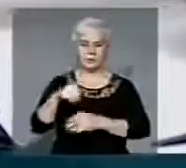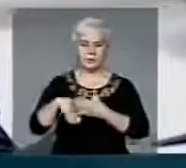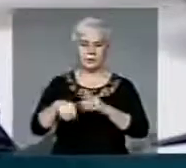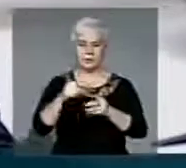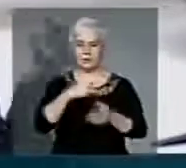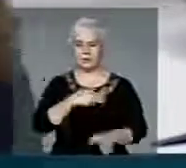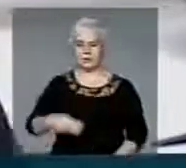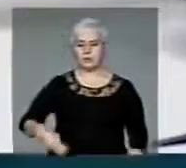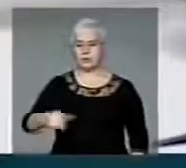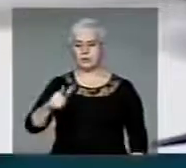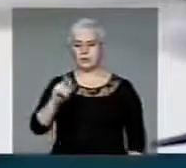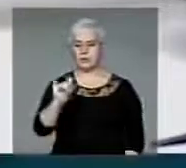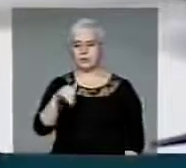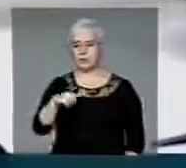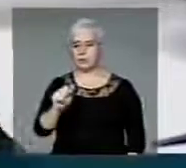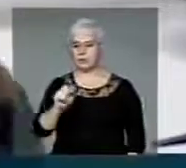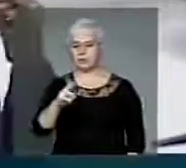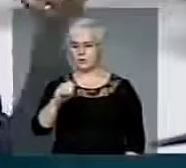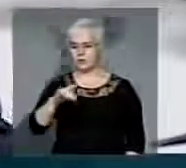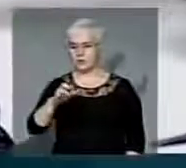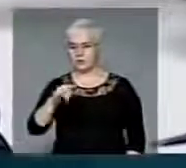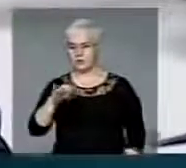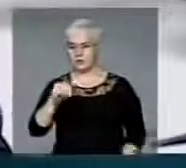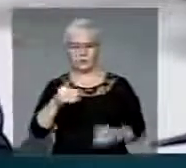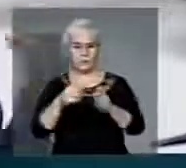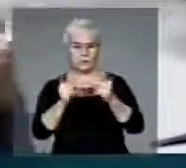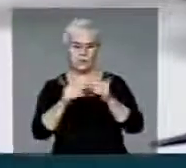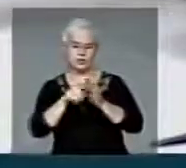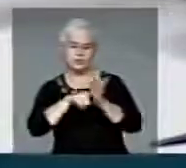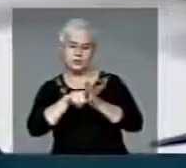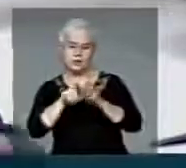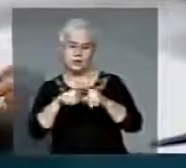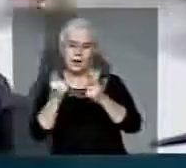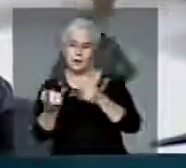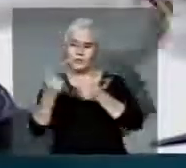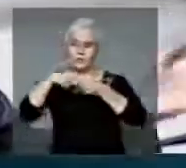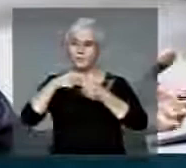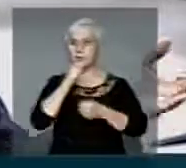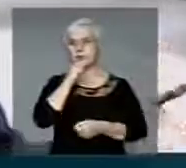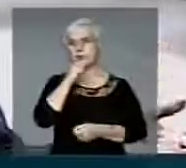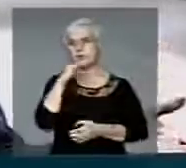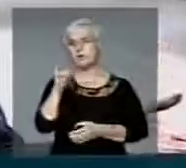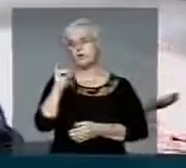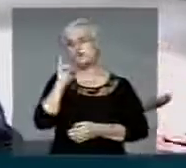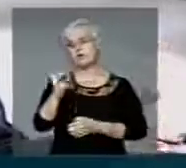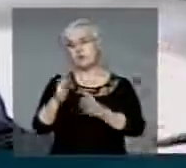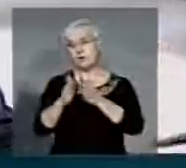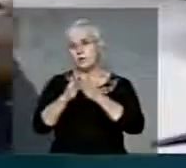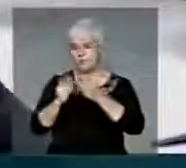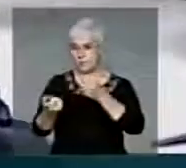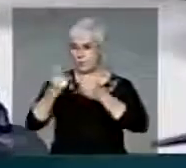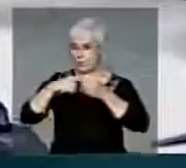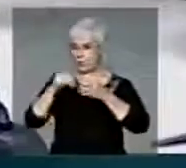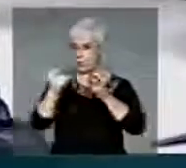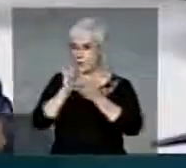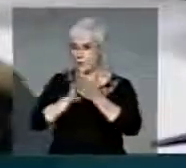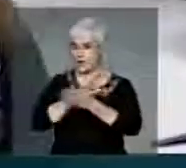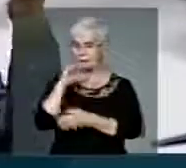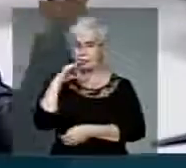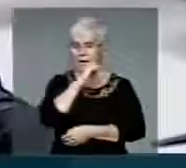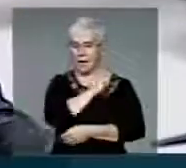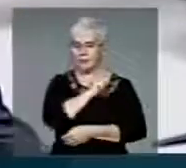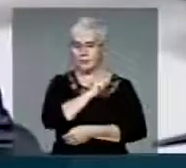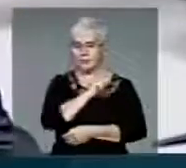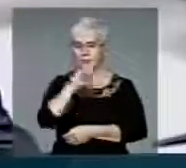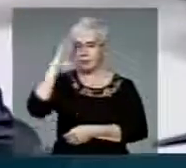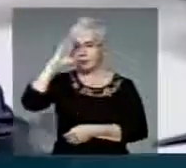ministro Gilmar Mendes pediu vistas e ainda não houve a devolução. Se não devolver rápido, a decisão do Supremo